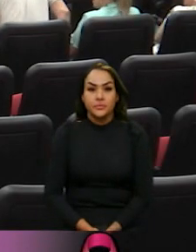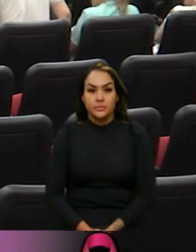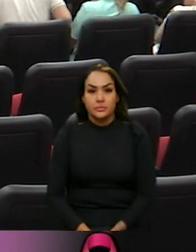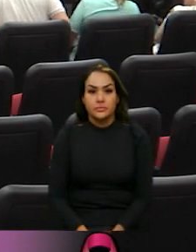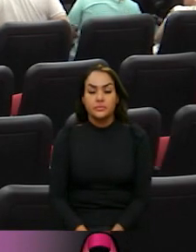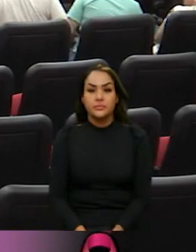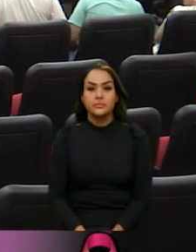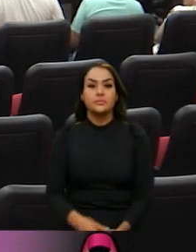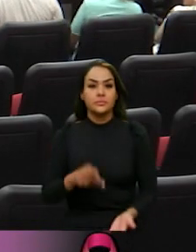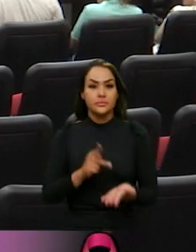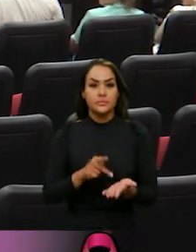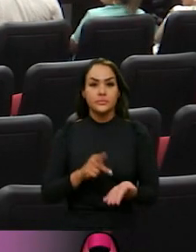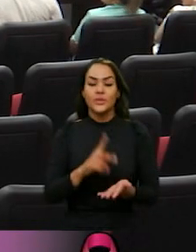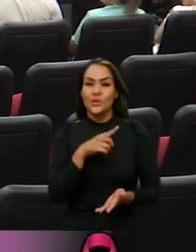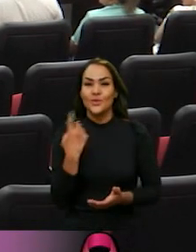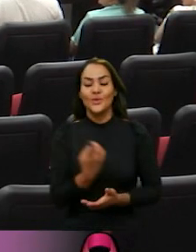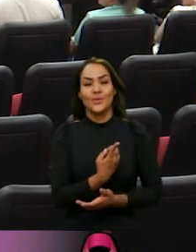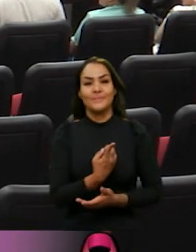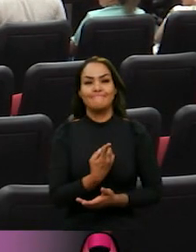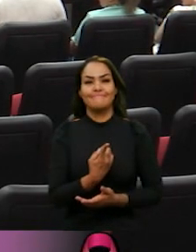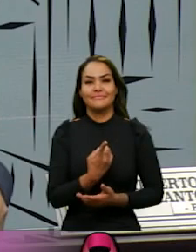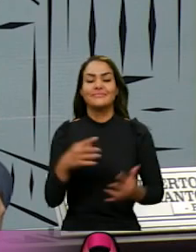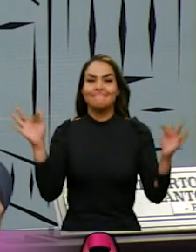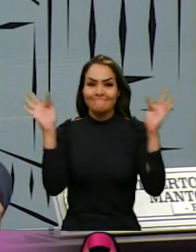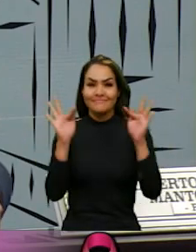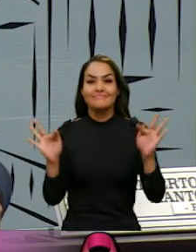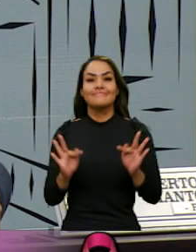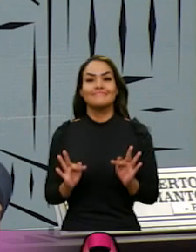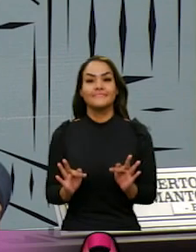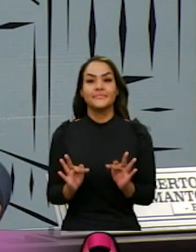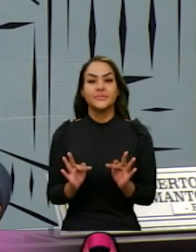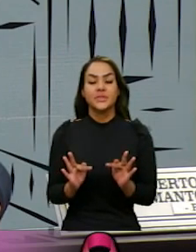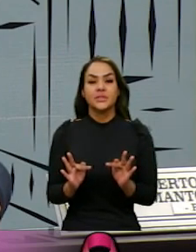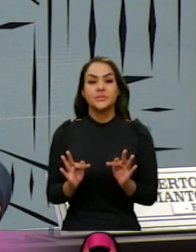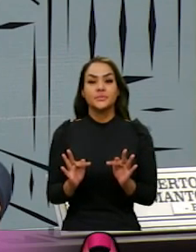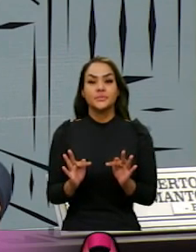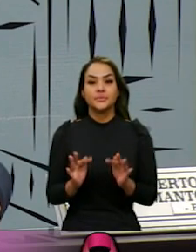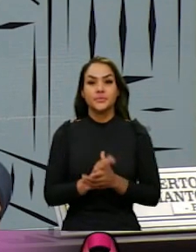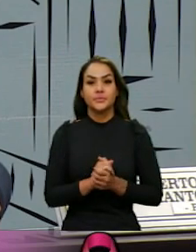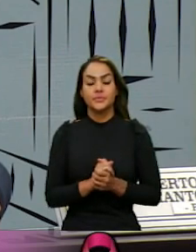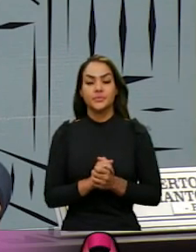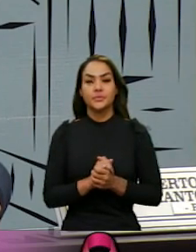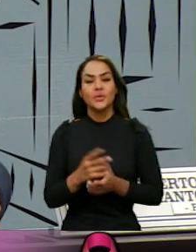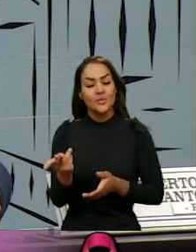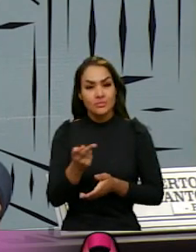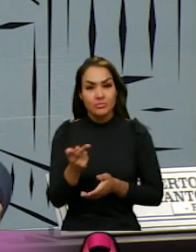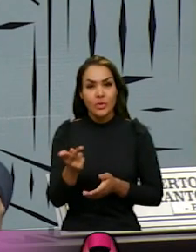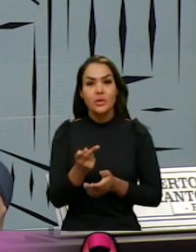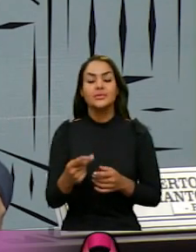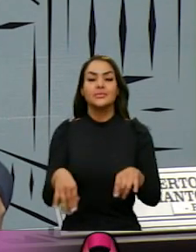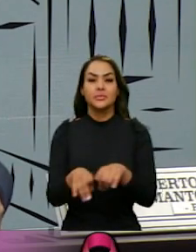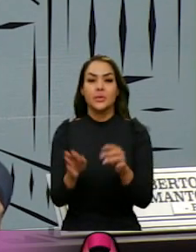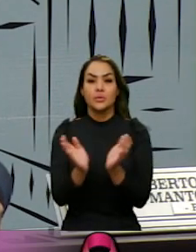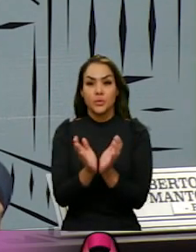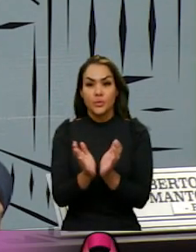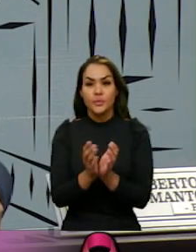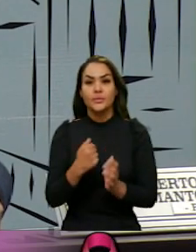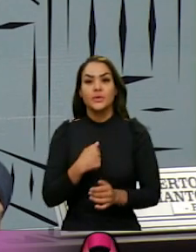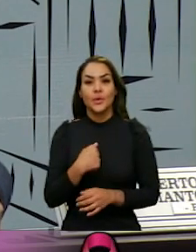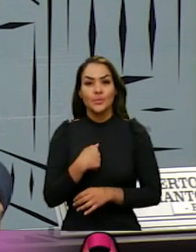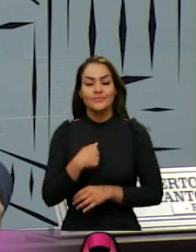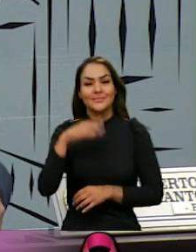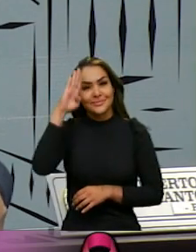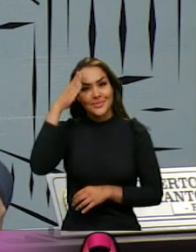Realmente, a gente fica emocionado, Zé, Alessandra, ao grupo, e eu tenho a honra